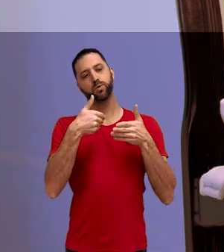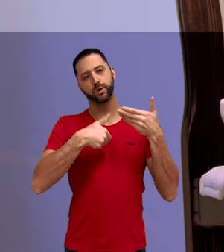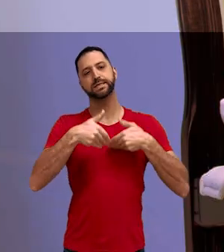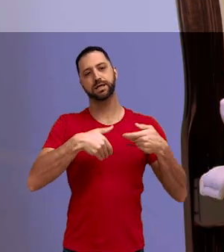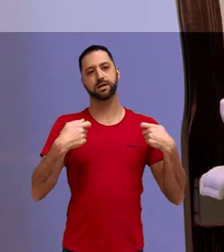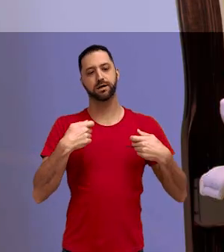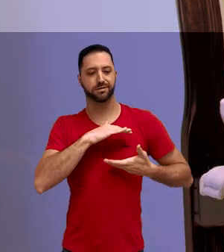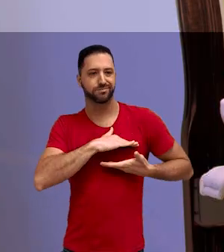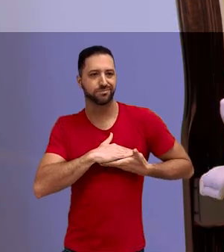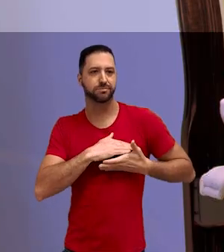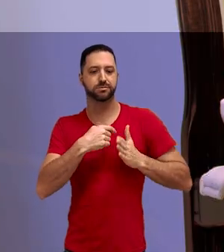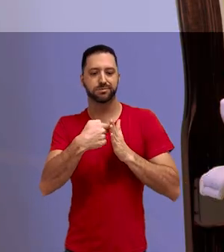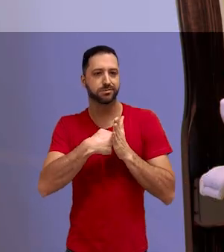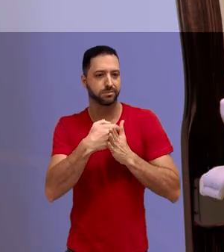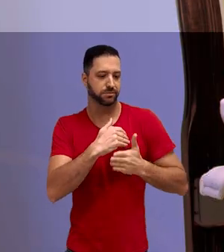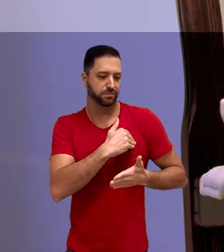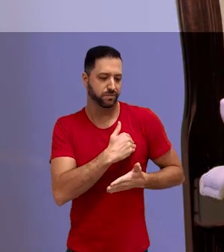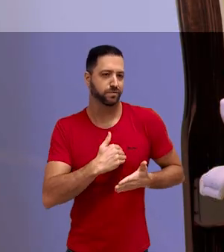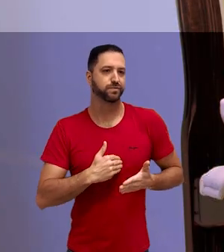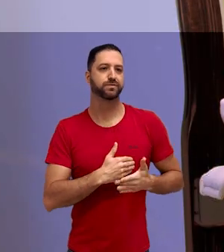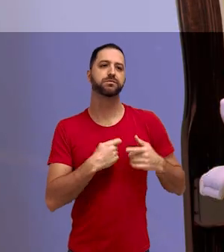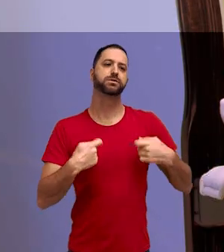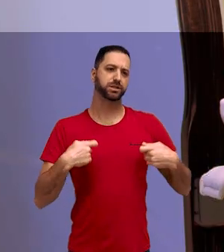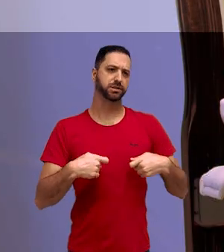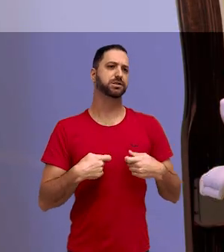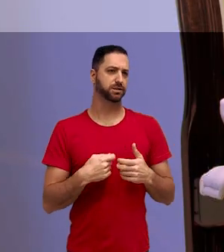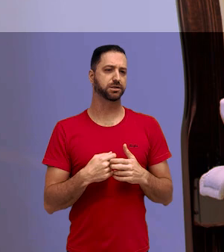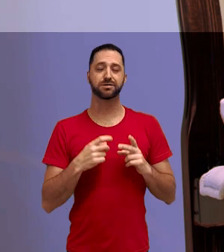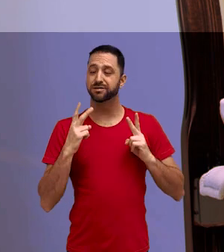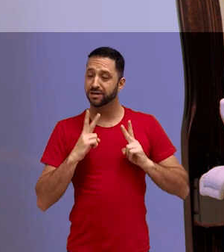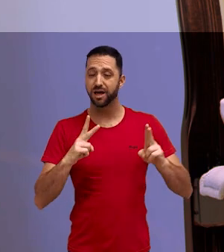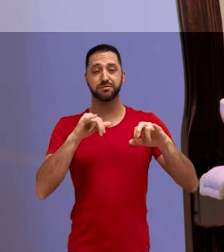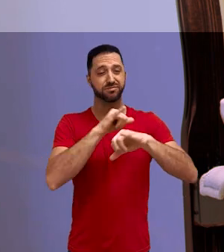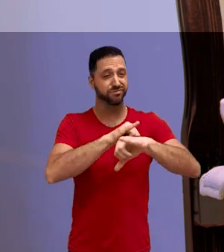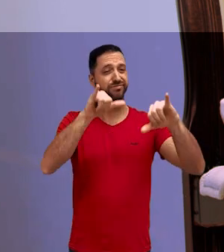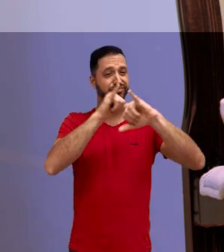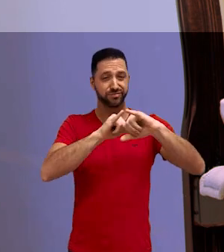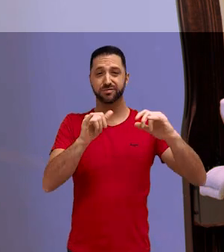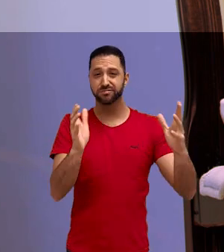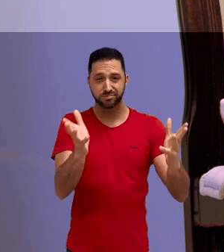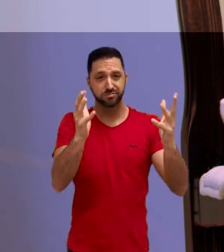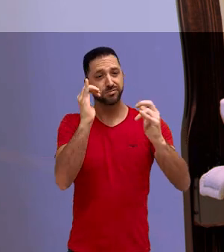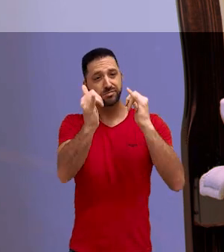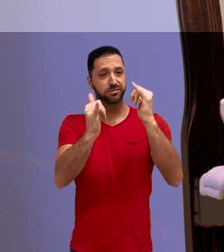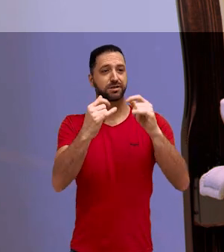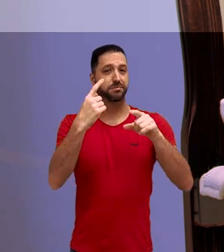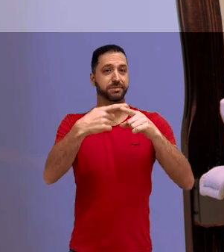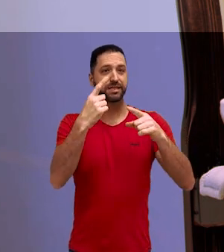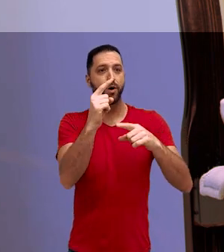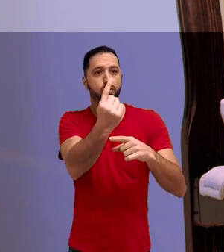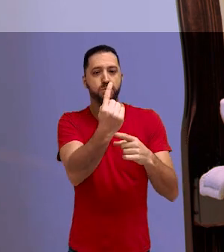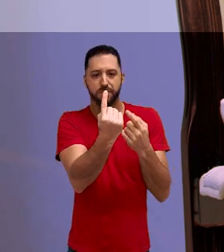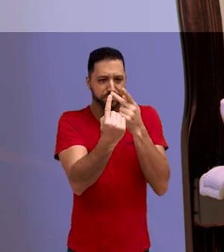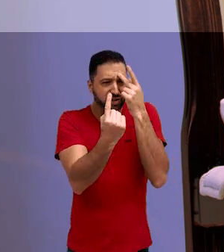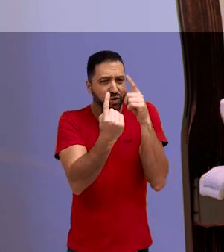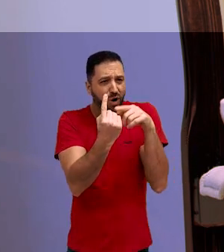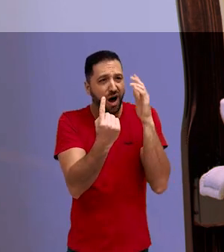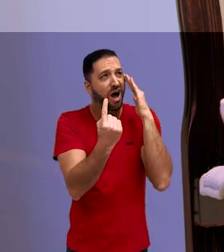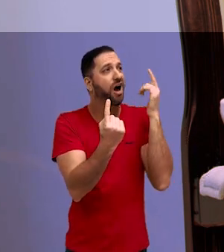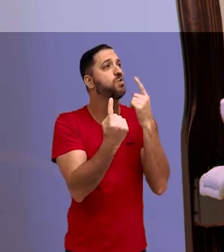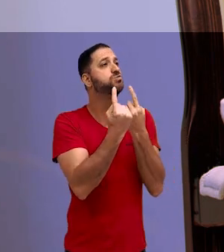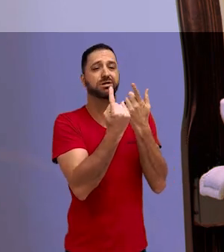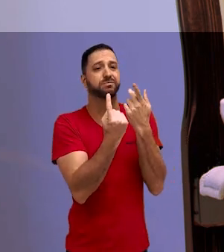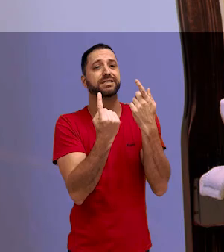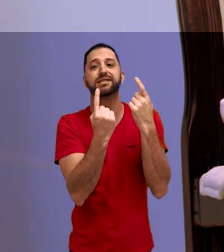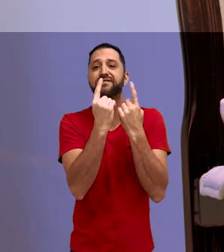nas nossas mãos, como nós estamos aqui nesse momento, fazer esse movimento crescer, mas está também nas suas mãos, porque uma andorinha